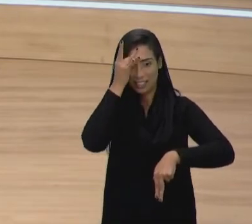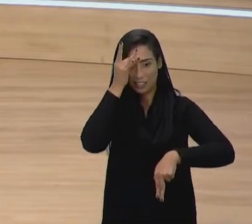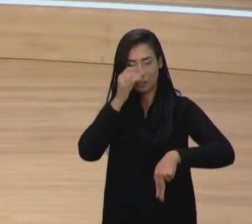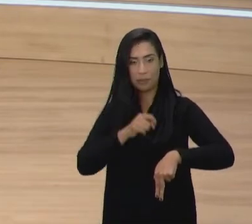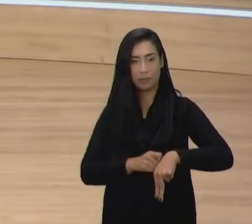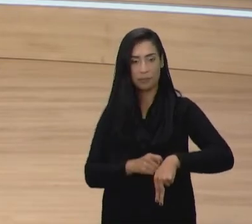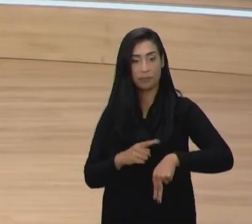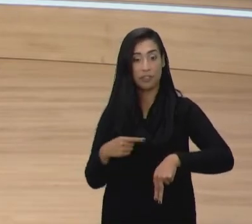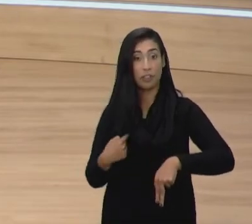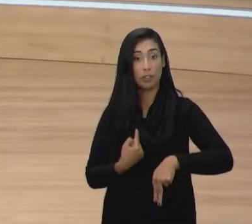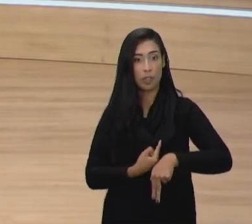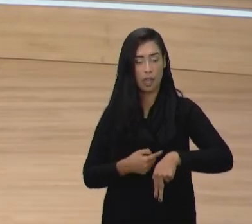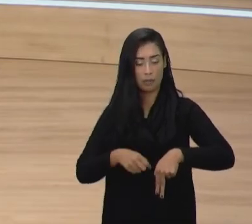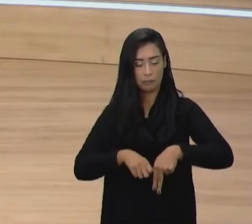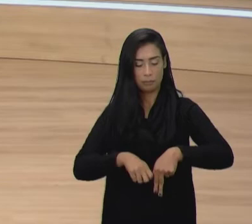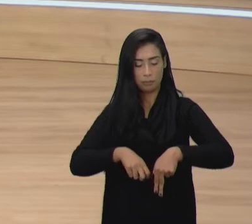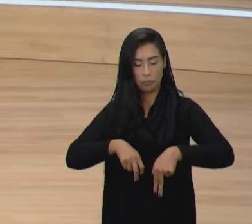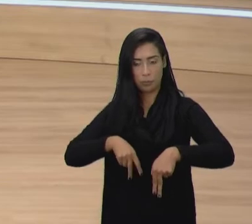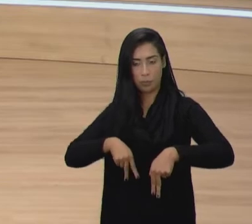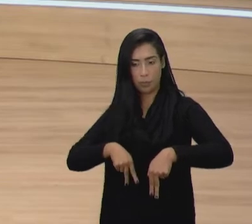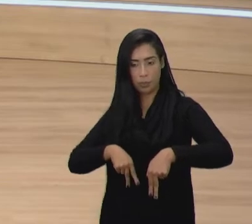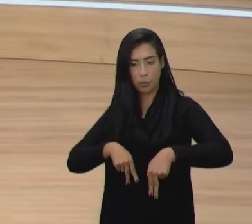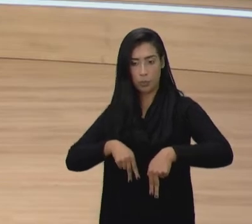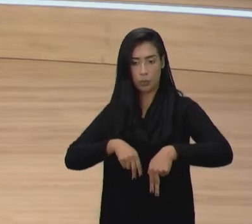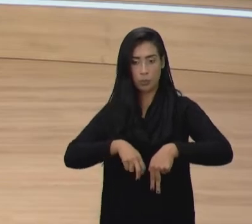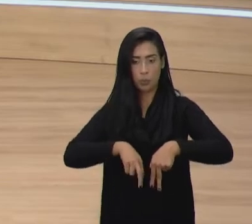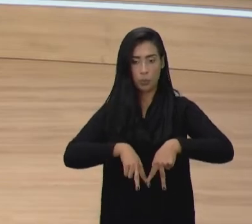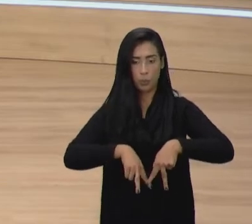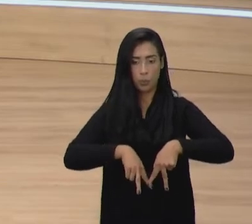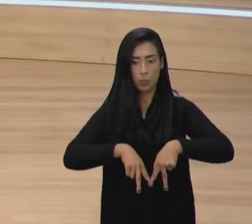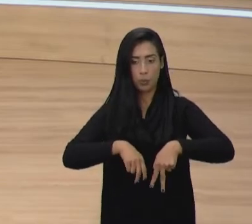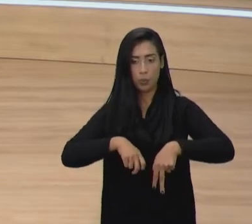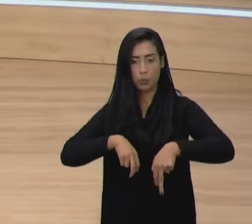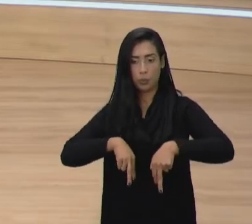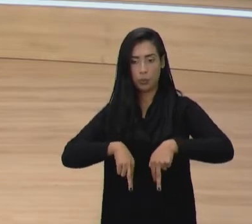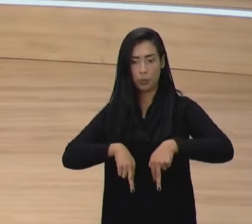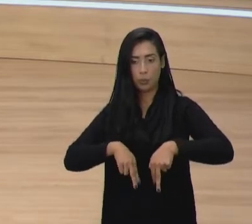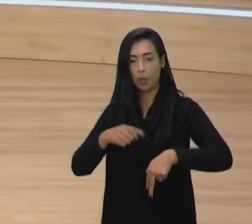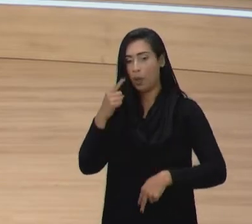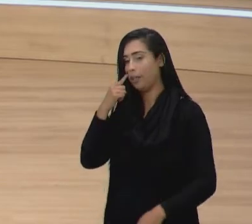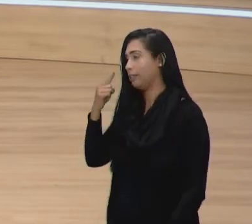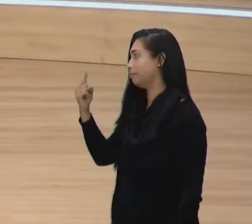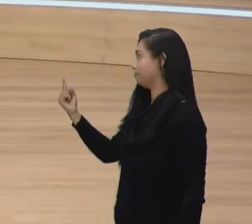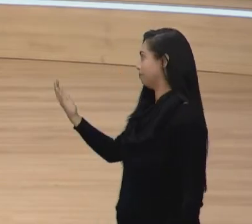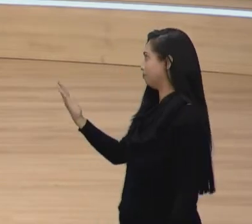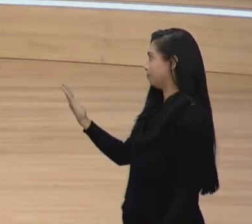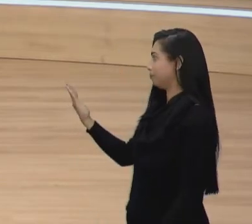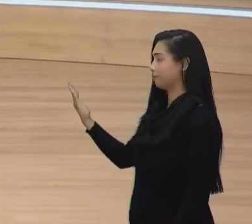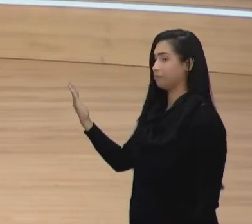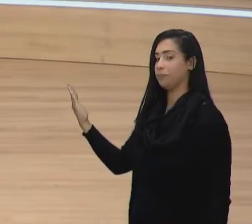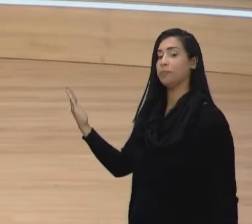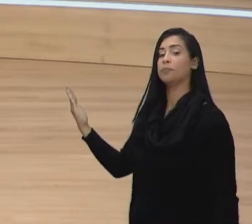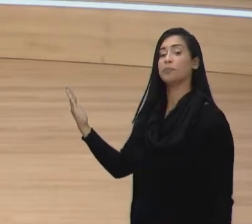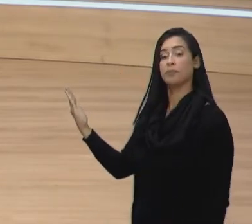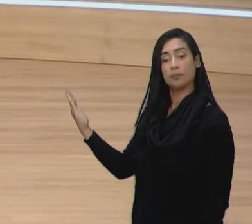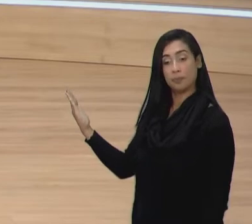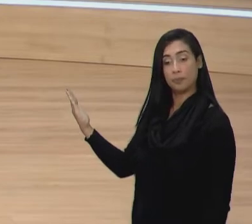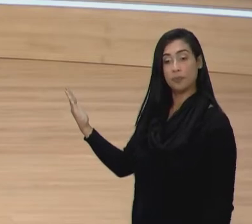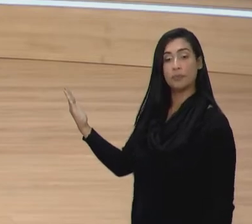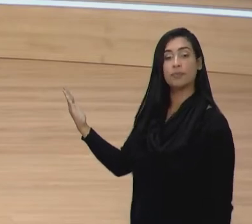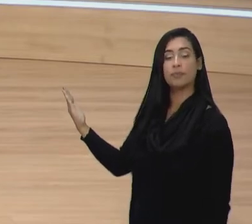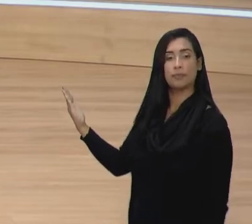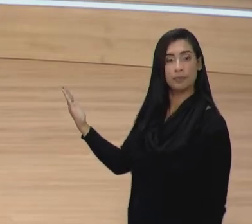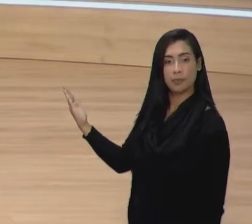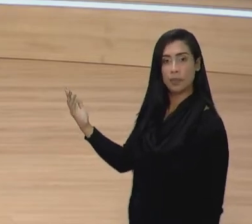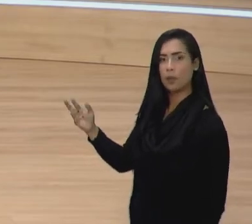voltando. Então, ele vai abrir com a esquerda dele, eu abro com a minha direita, pisando atrás e voltando. Atrás. Tá vendo